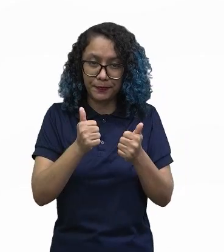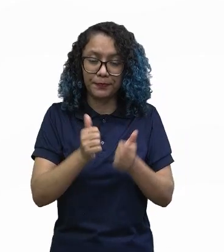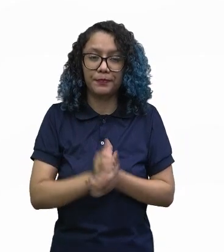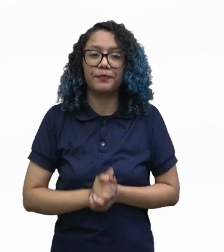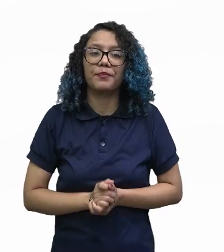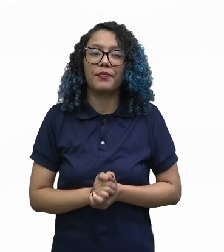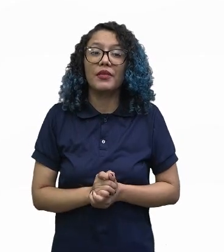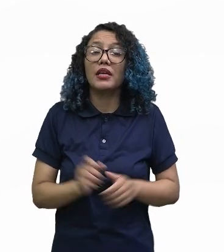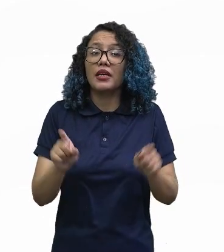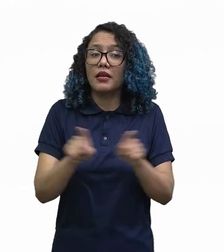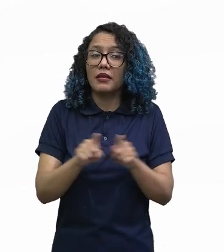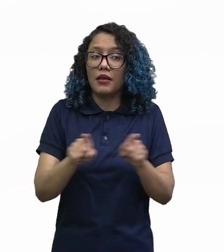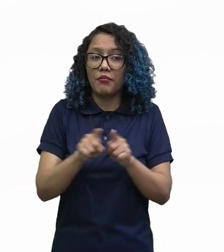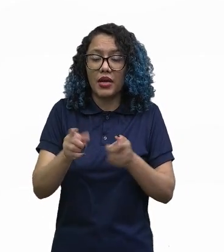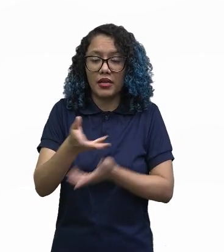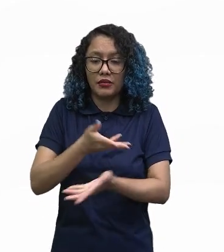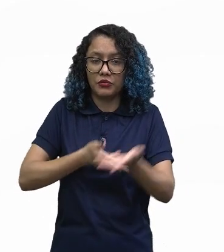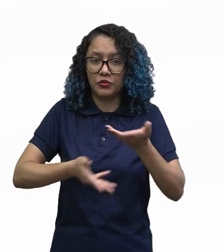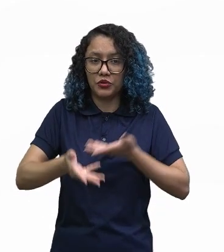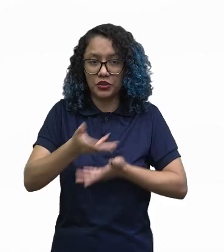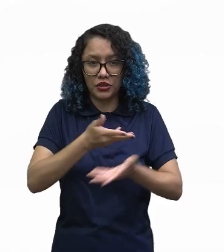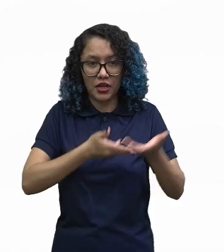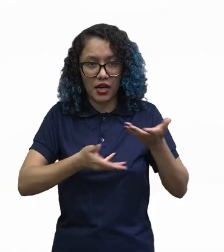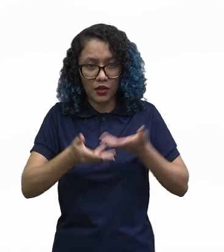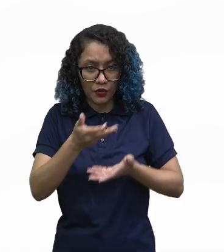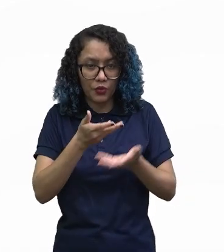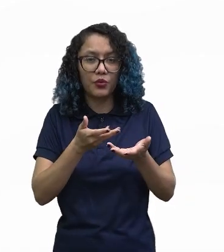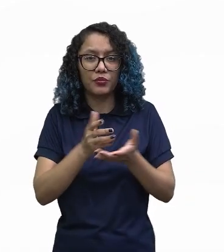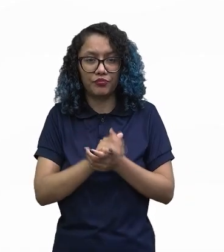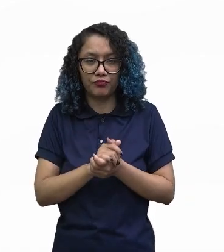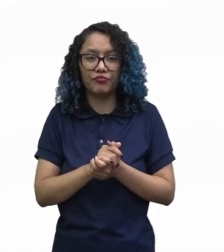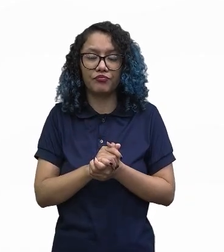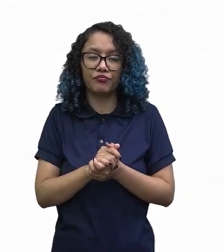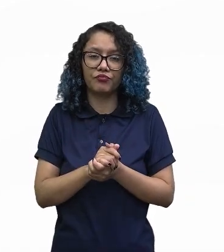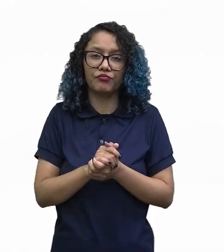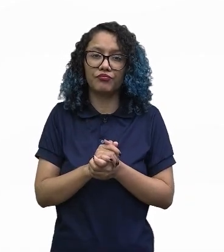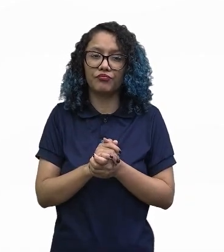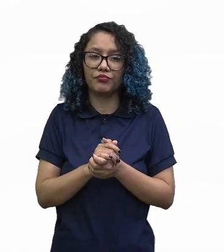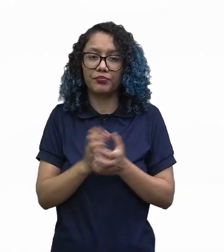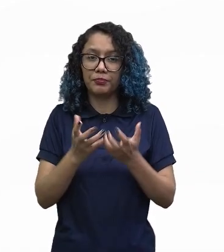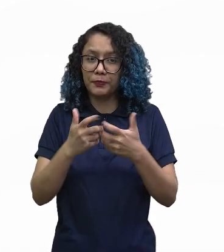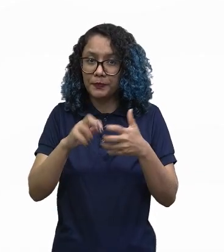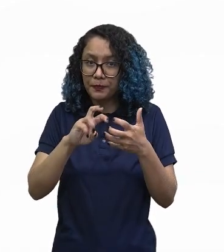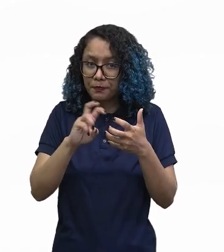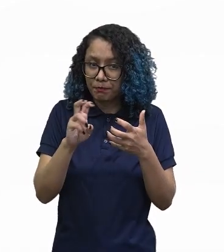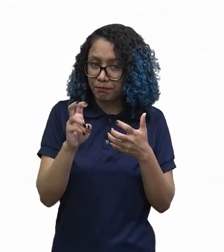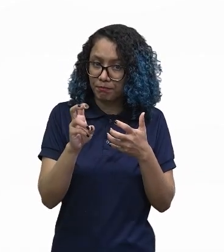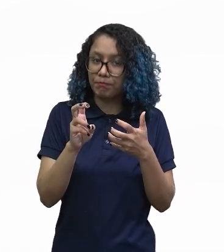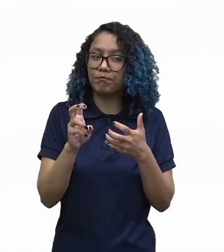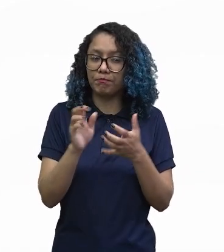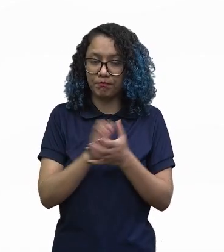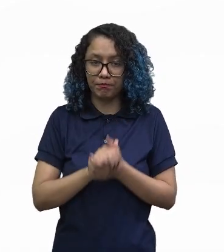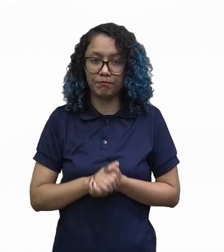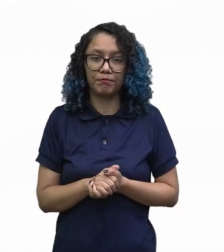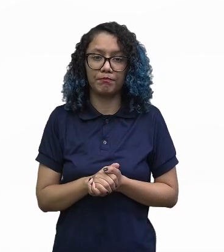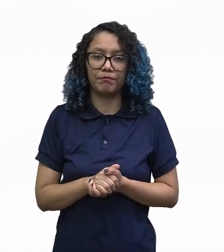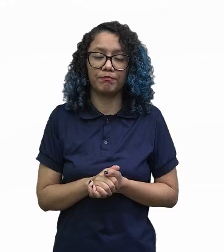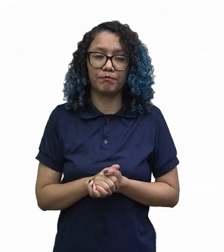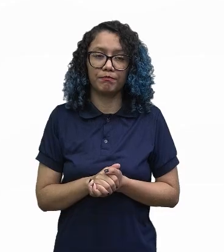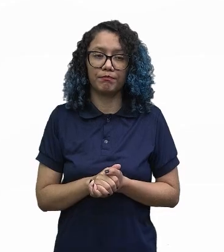do diálogo intercultural. Então, temos um desses pontos chaves vistos